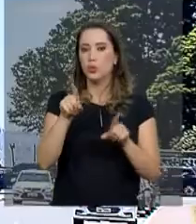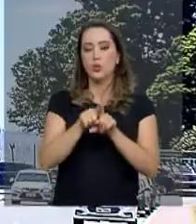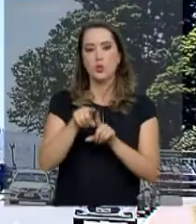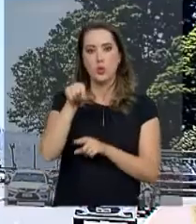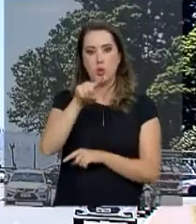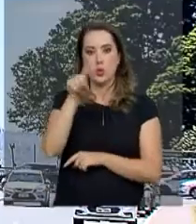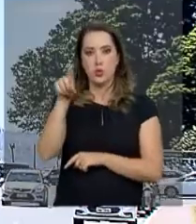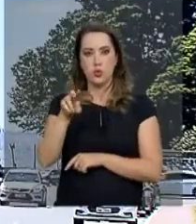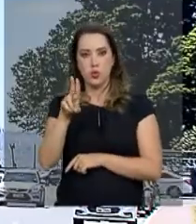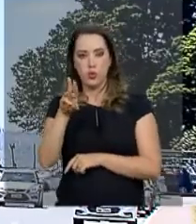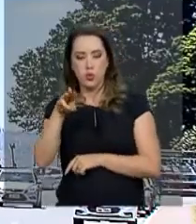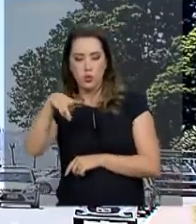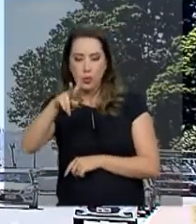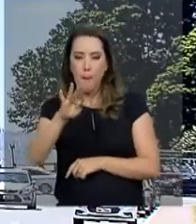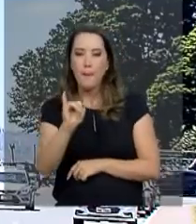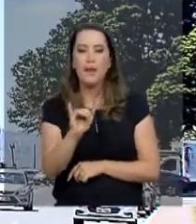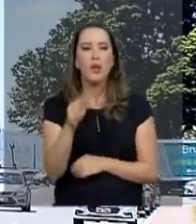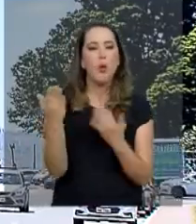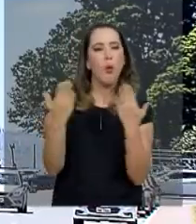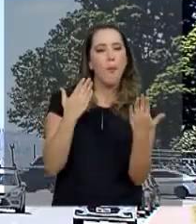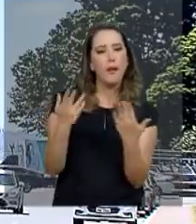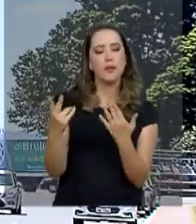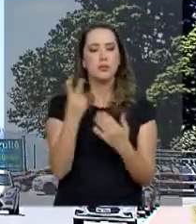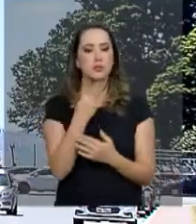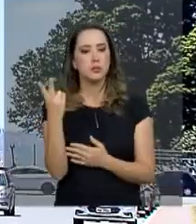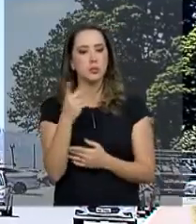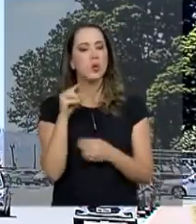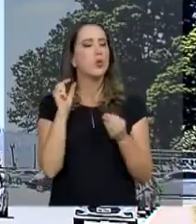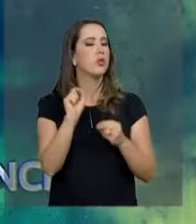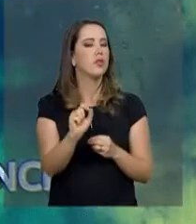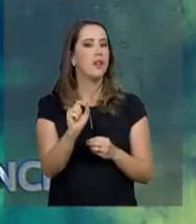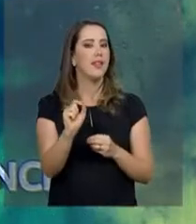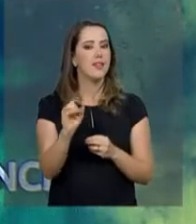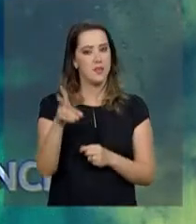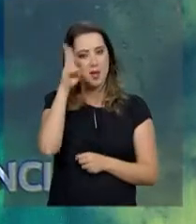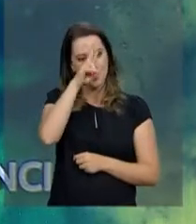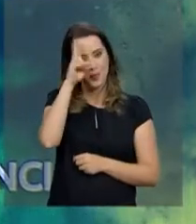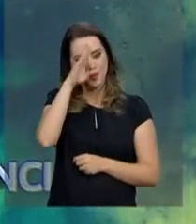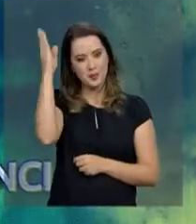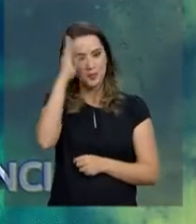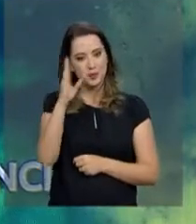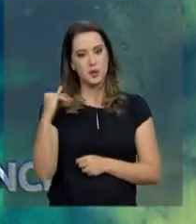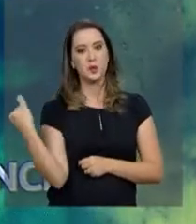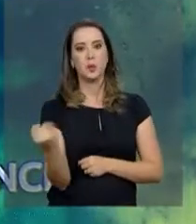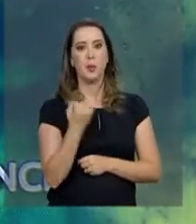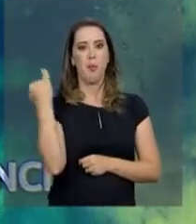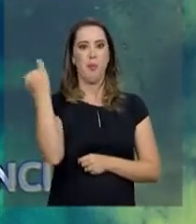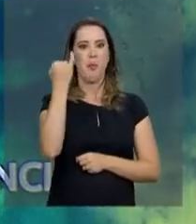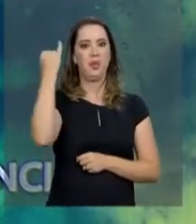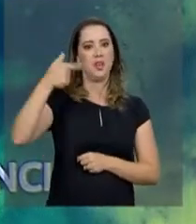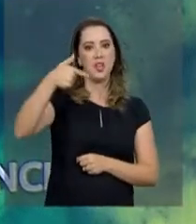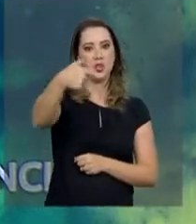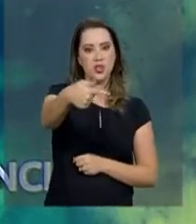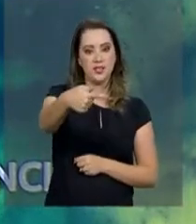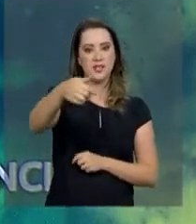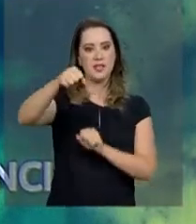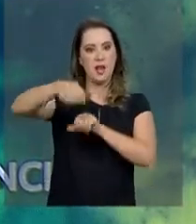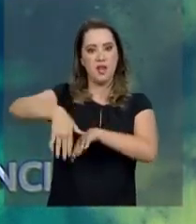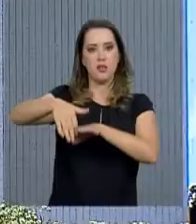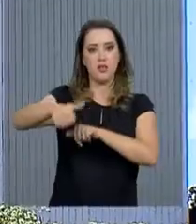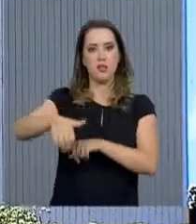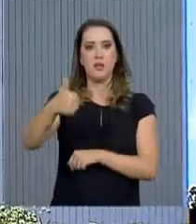história que teve páginas importantes escritas do dia 7 de setembro de 1822